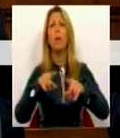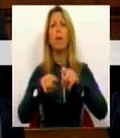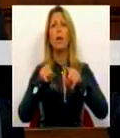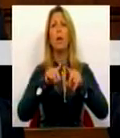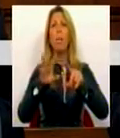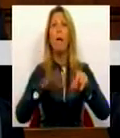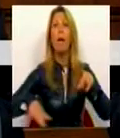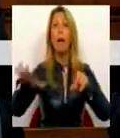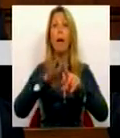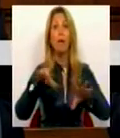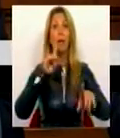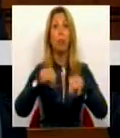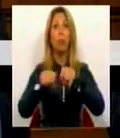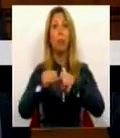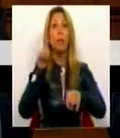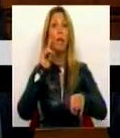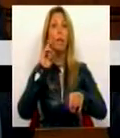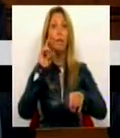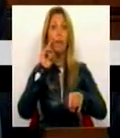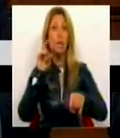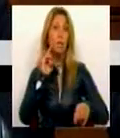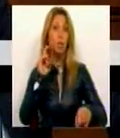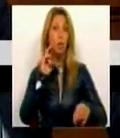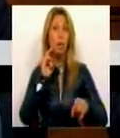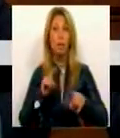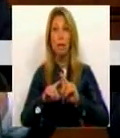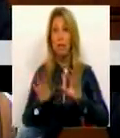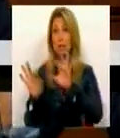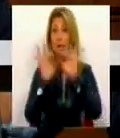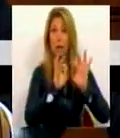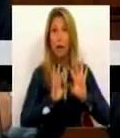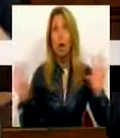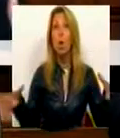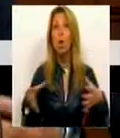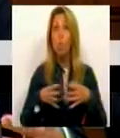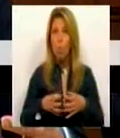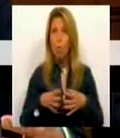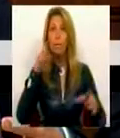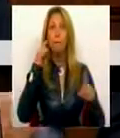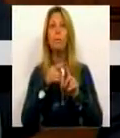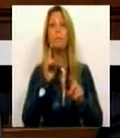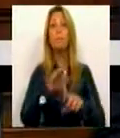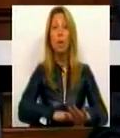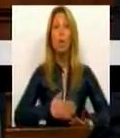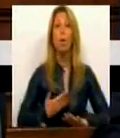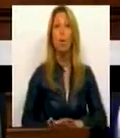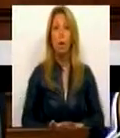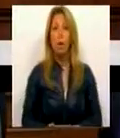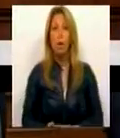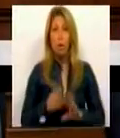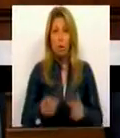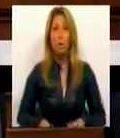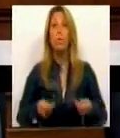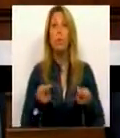de segurança e defesa comum estar também orientada claramente, quer para um reforço do